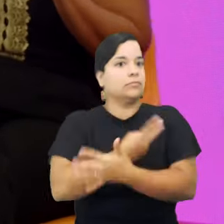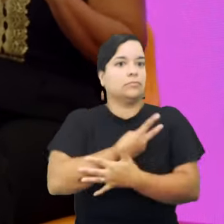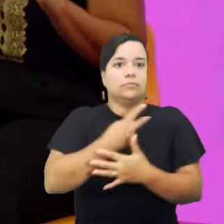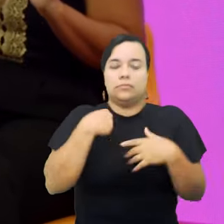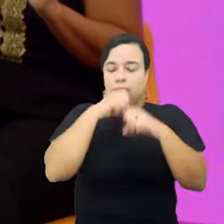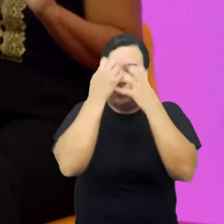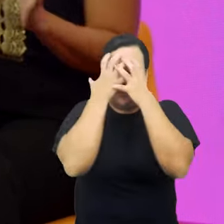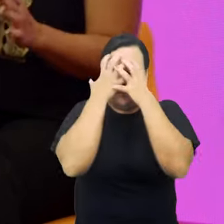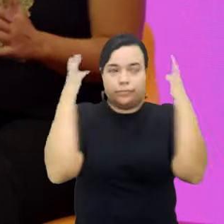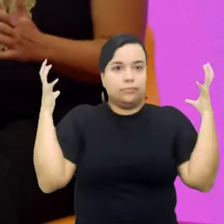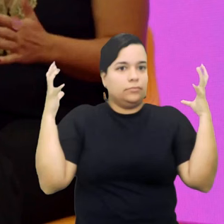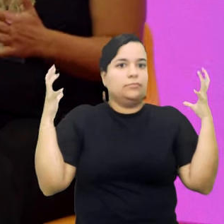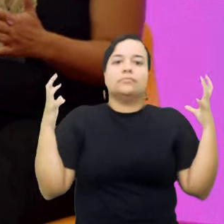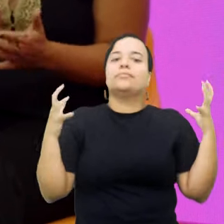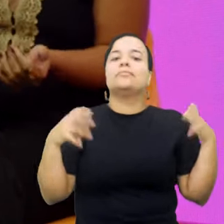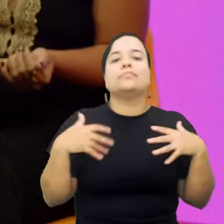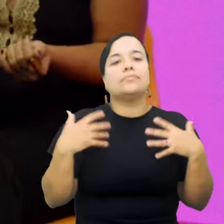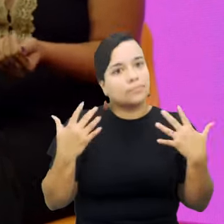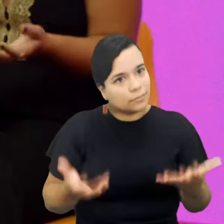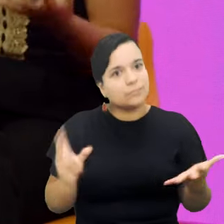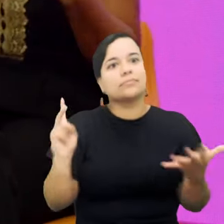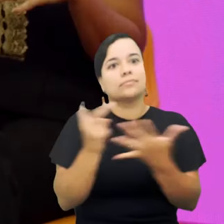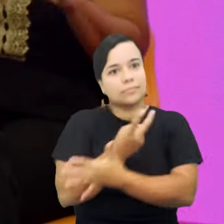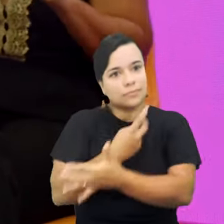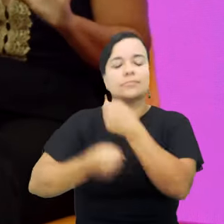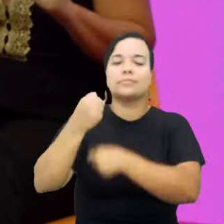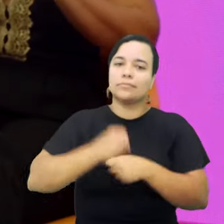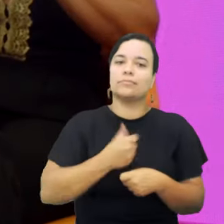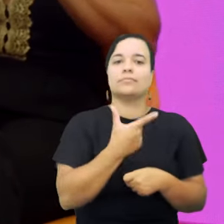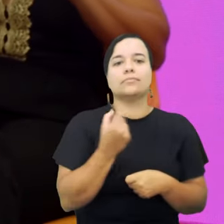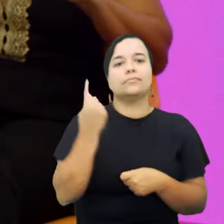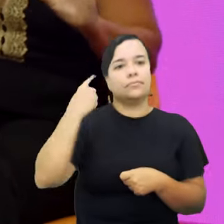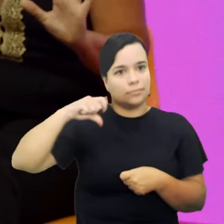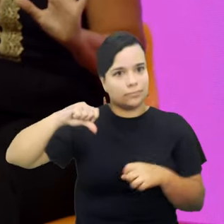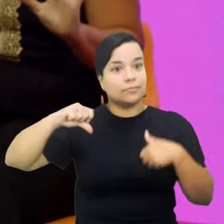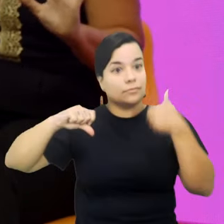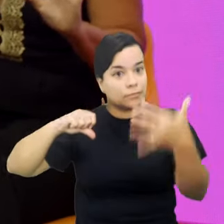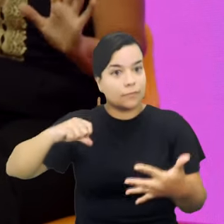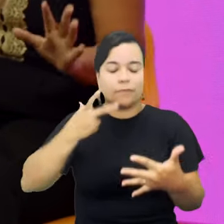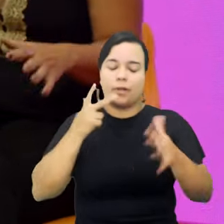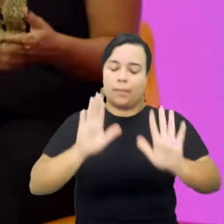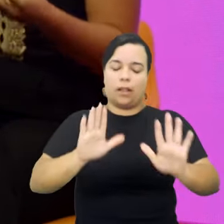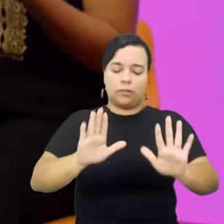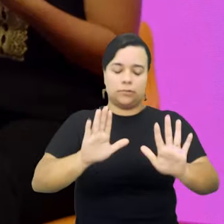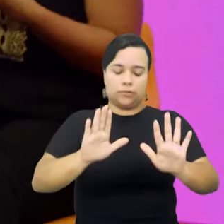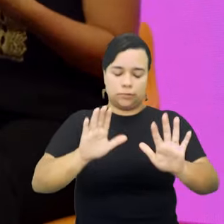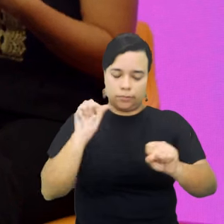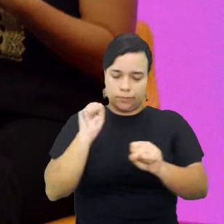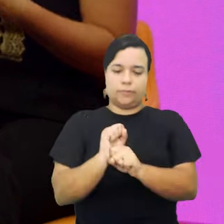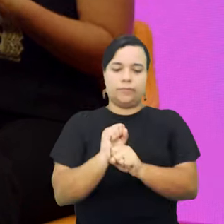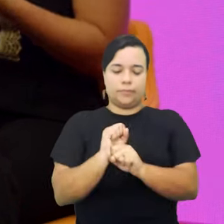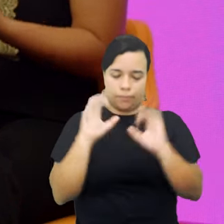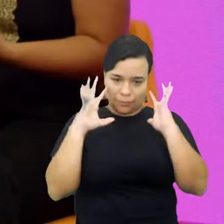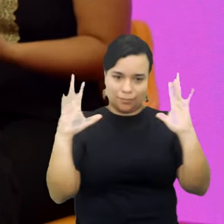Exatamente. Literalmente. E aí foi quando, em 2019, eu falei, não, para, vamos dar 10 passinhos para trás, porque eu